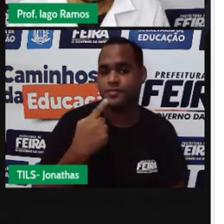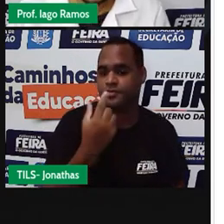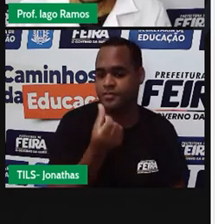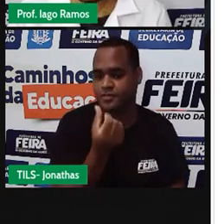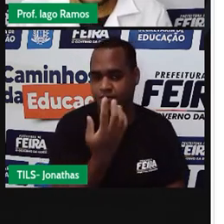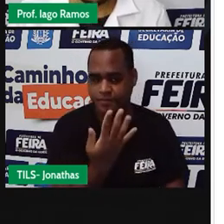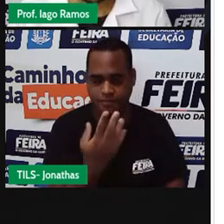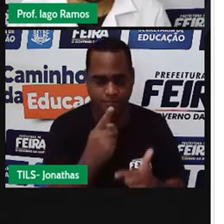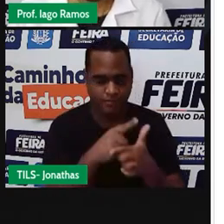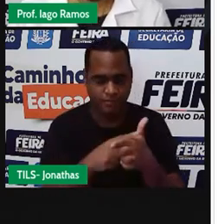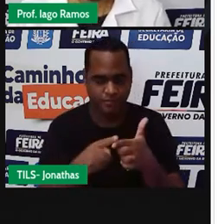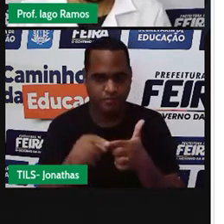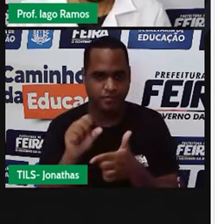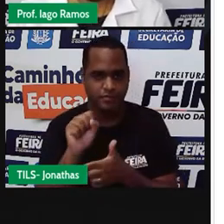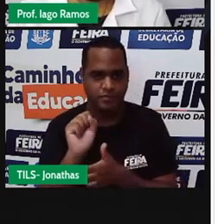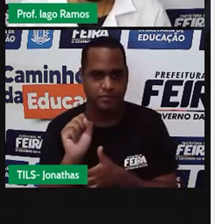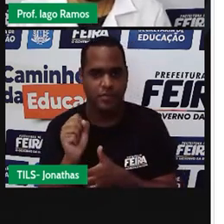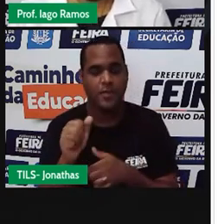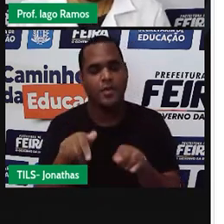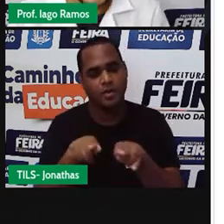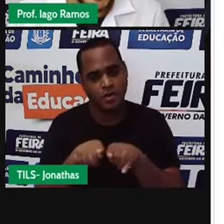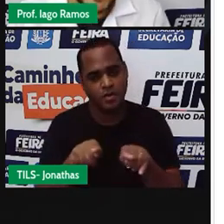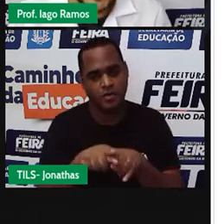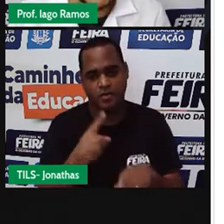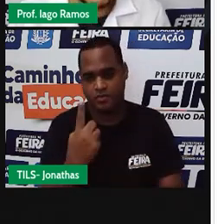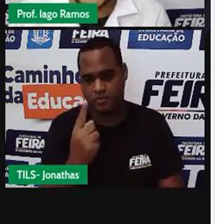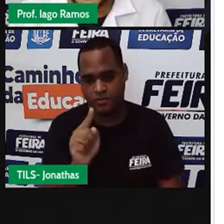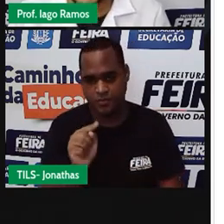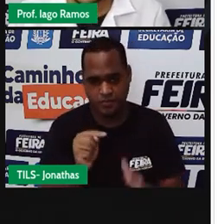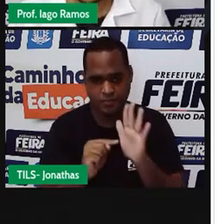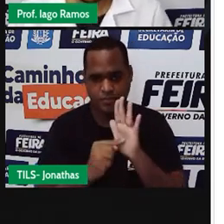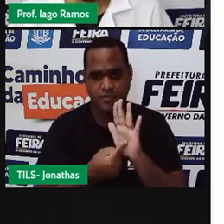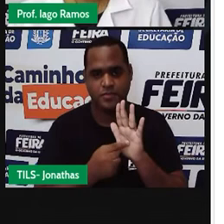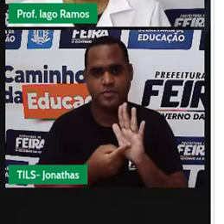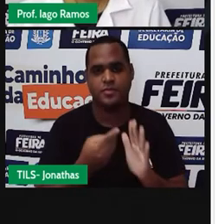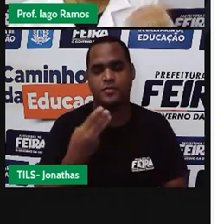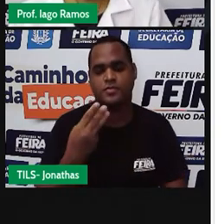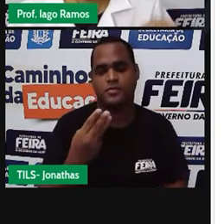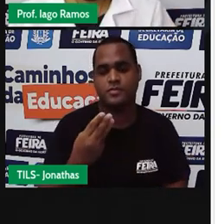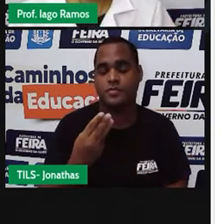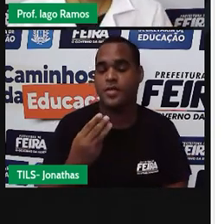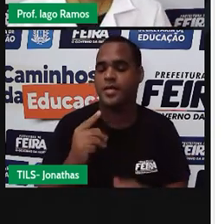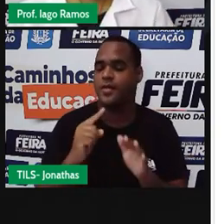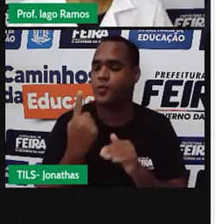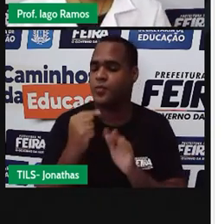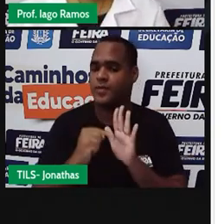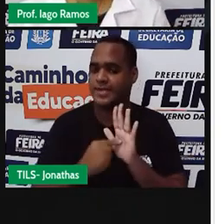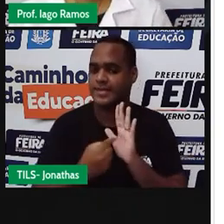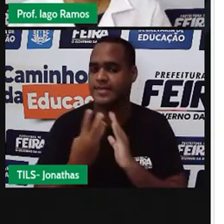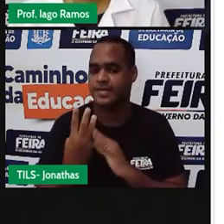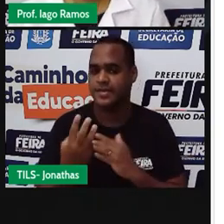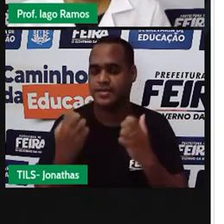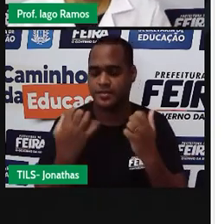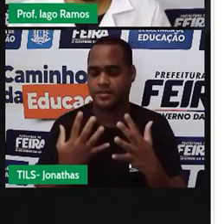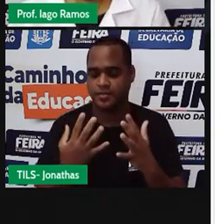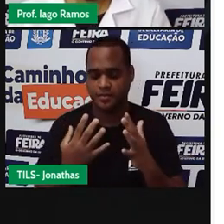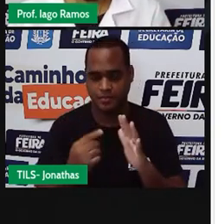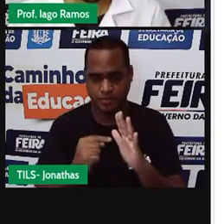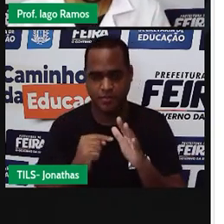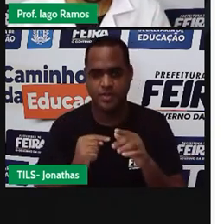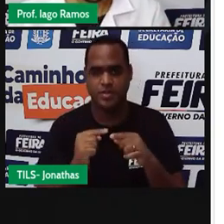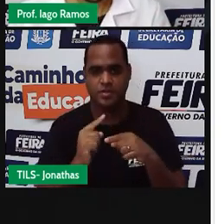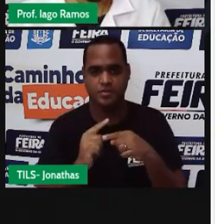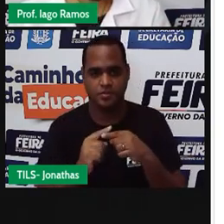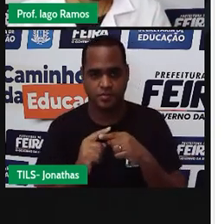dividido por 8 e eu já posso fazer também uma vezes três tá e multiplicação e divisão você pode fazer tudo ao mesmo